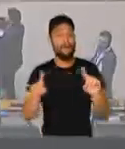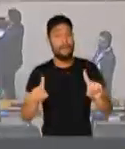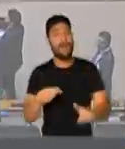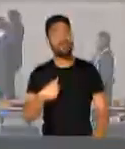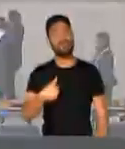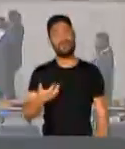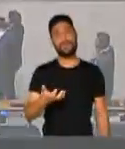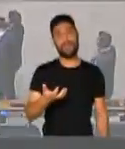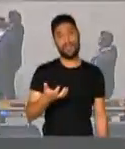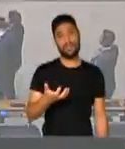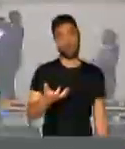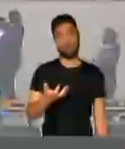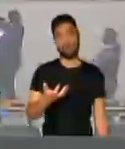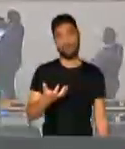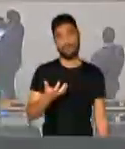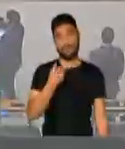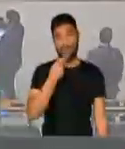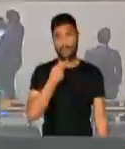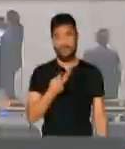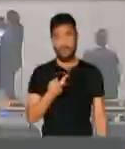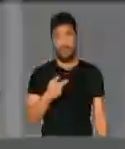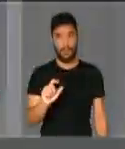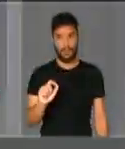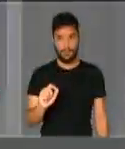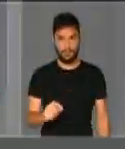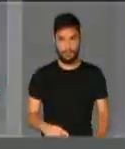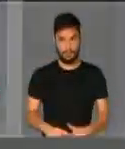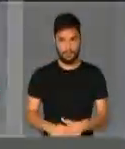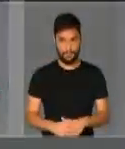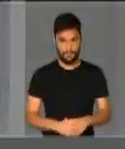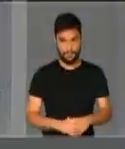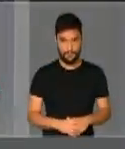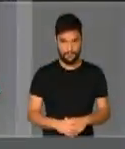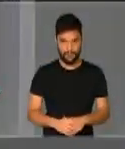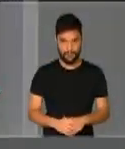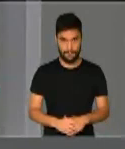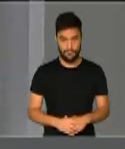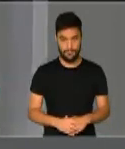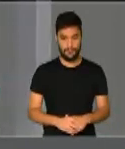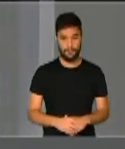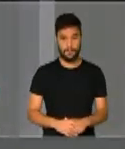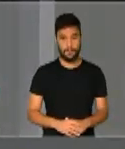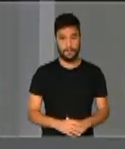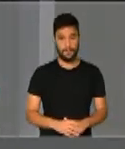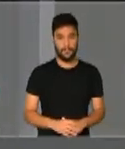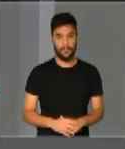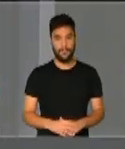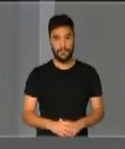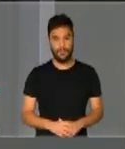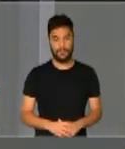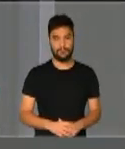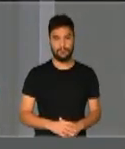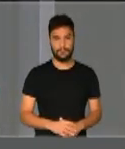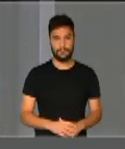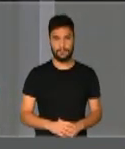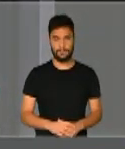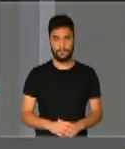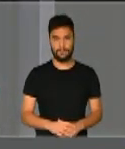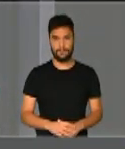quero falar aqui, deputado Glauber, da insanidade que é esse